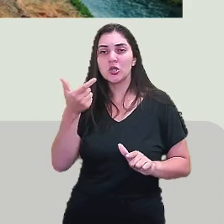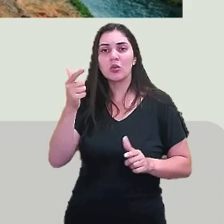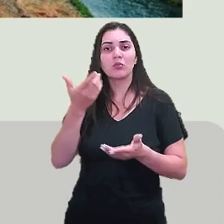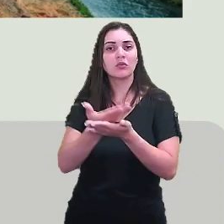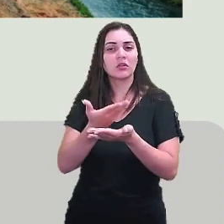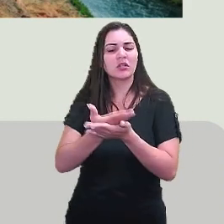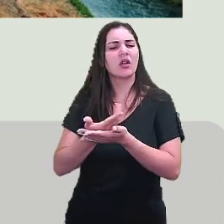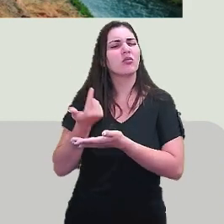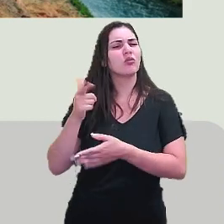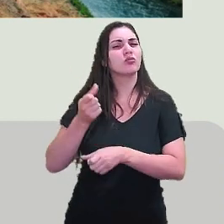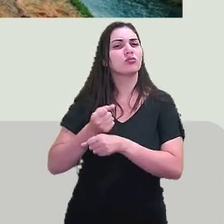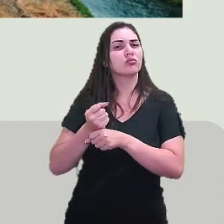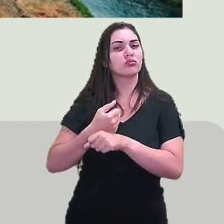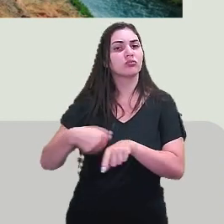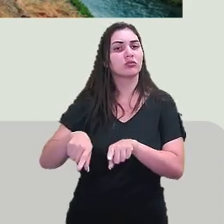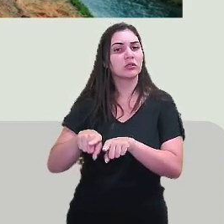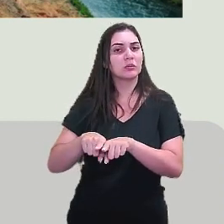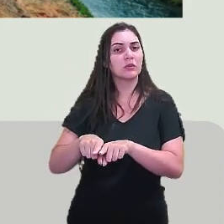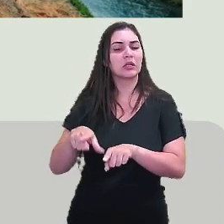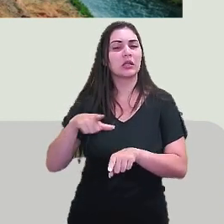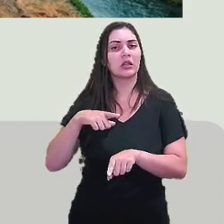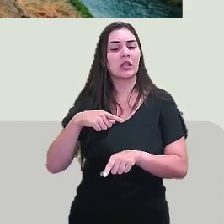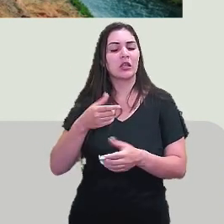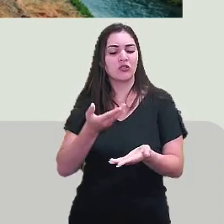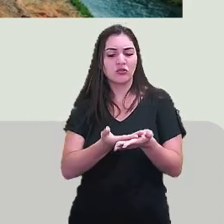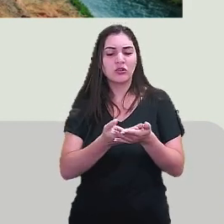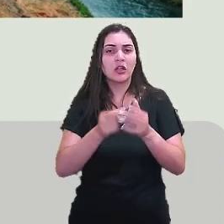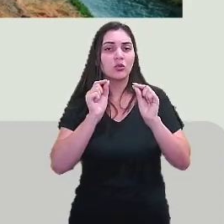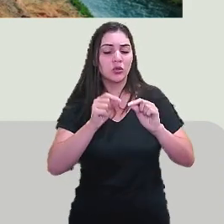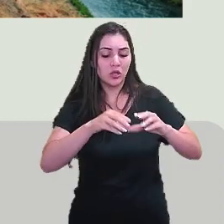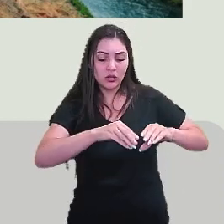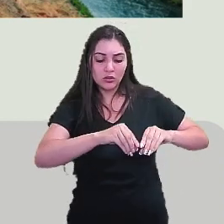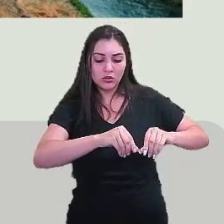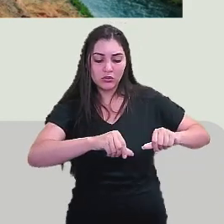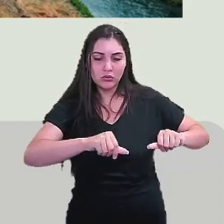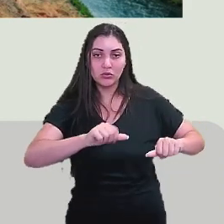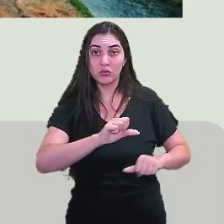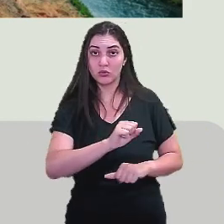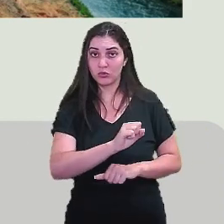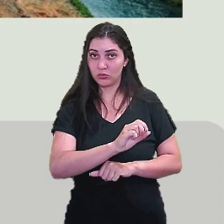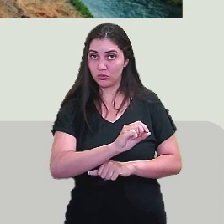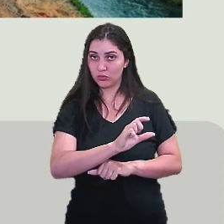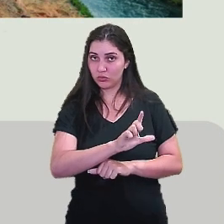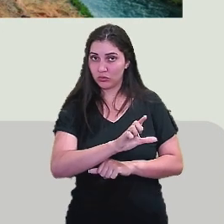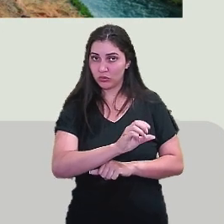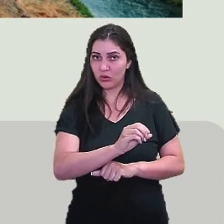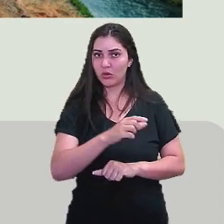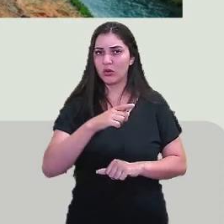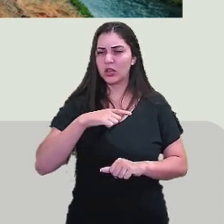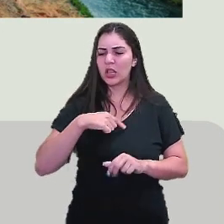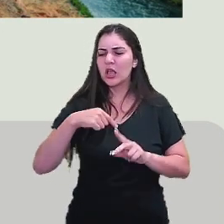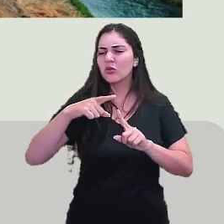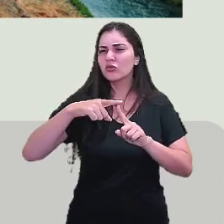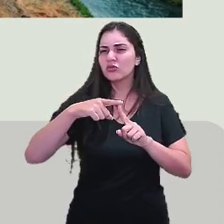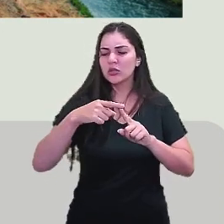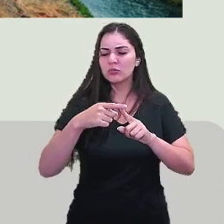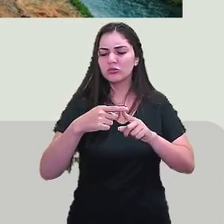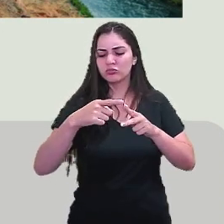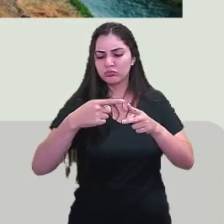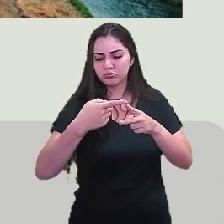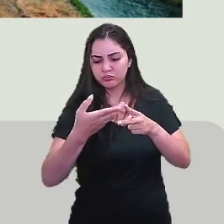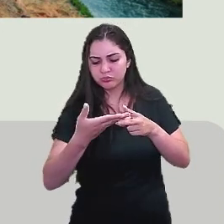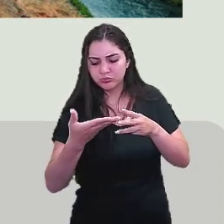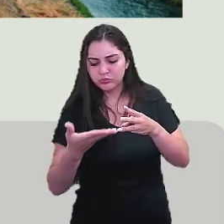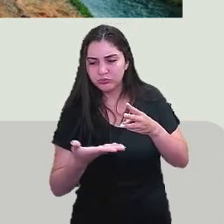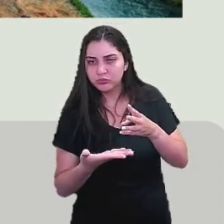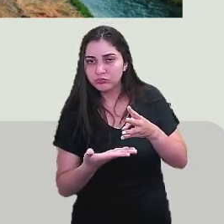outros anos também, vocês terem estudado sobre o solo, onde tem um lençol freático, lá embaixo, as camadas de solo e lá embaixo tem um lençol